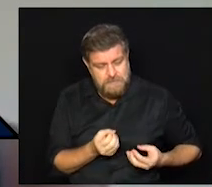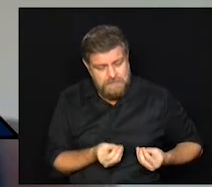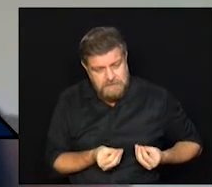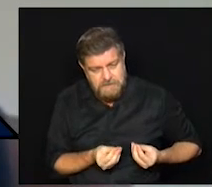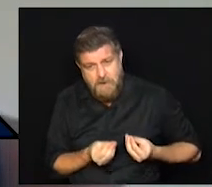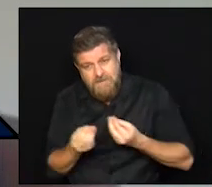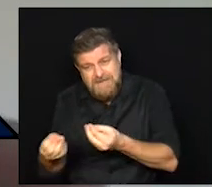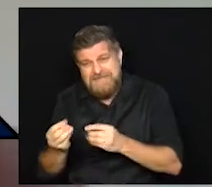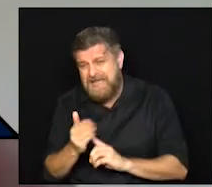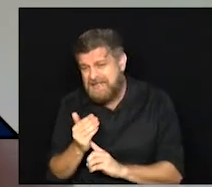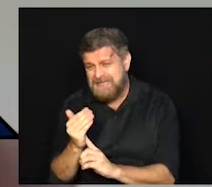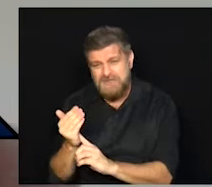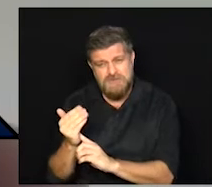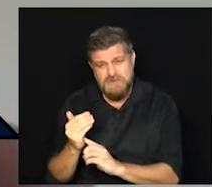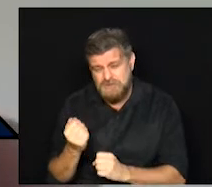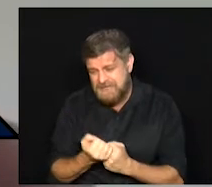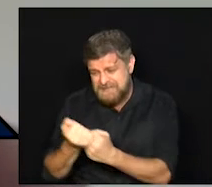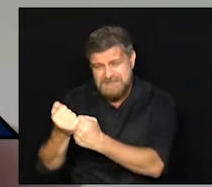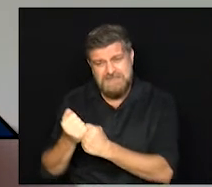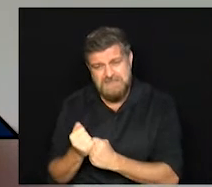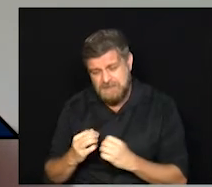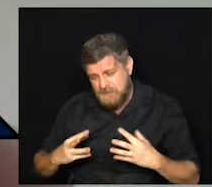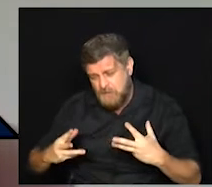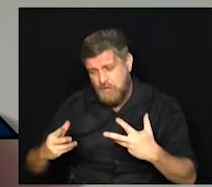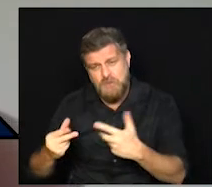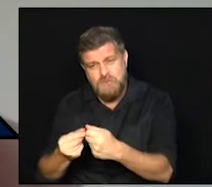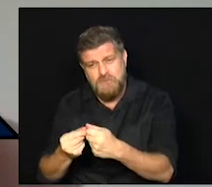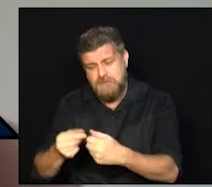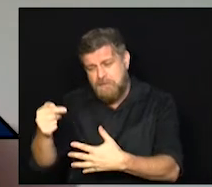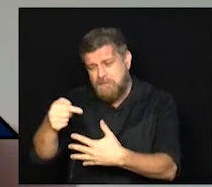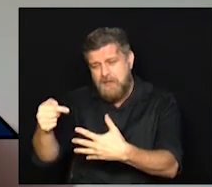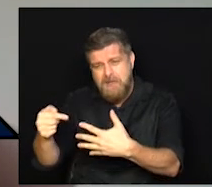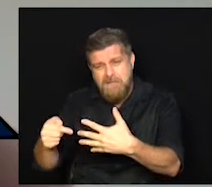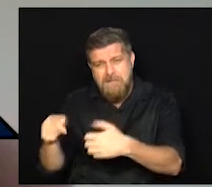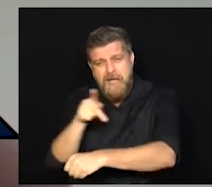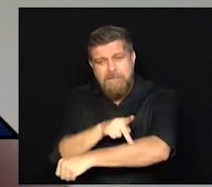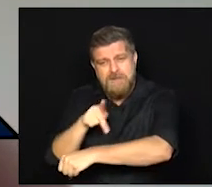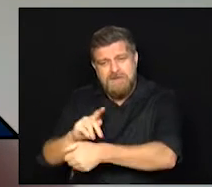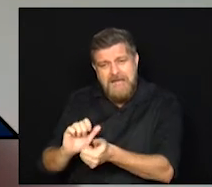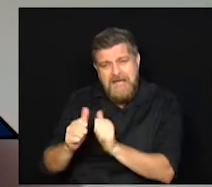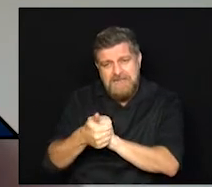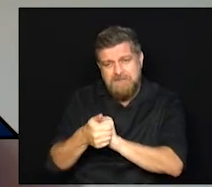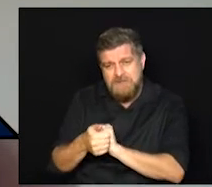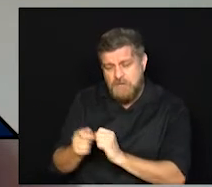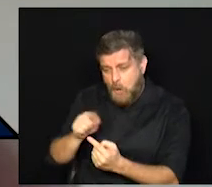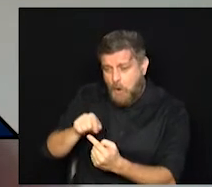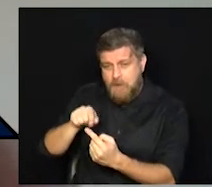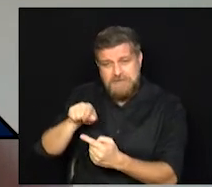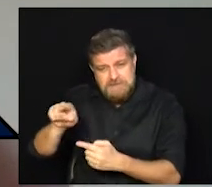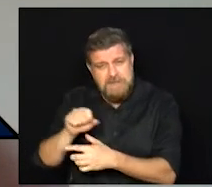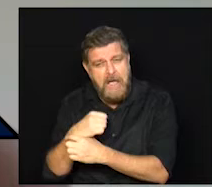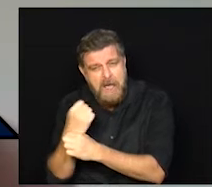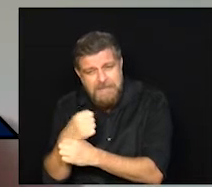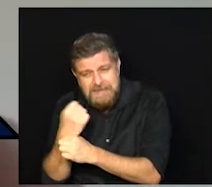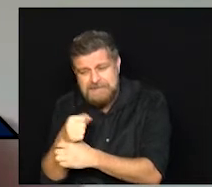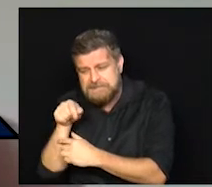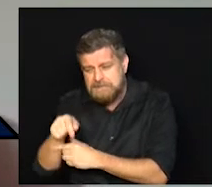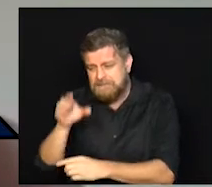as tecnologias assistivas, pedagógicas para reabilitação,